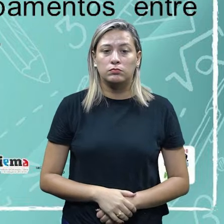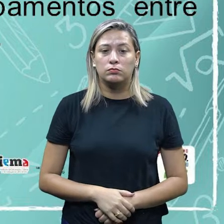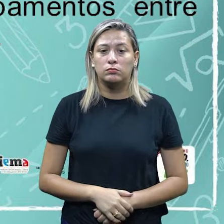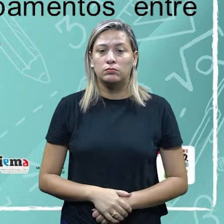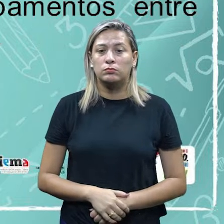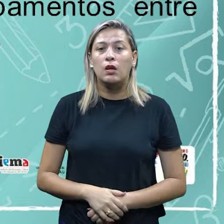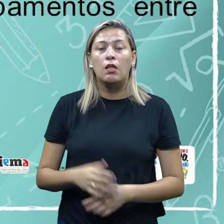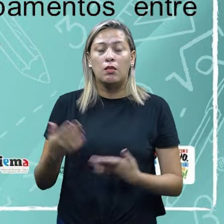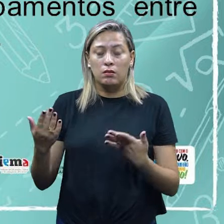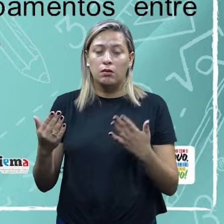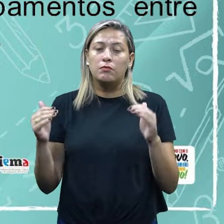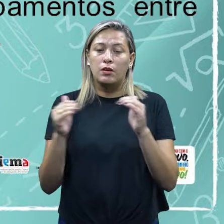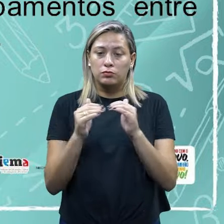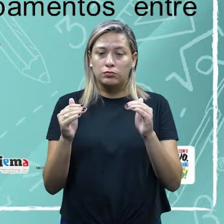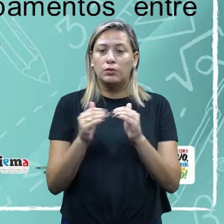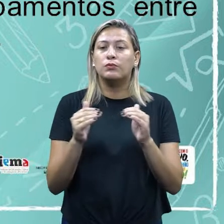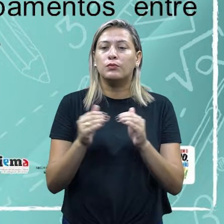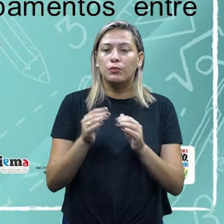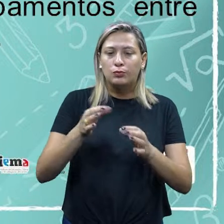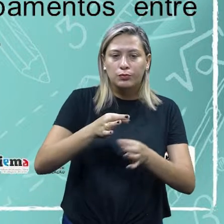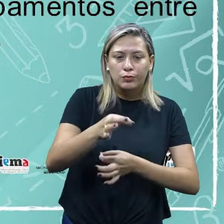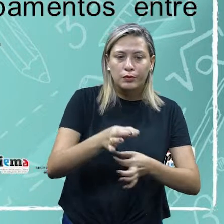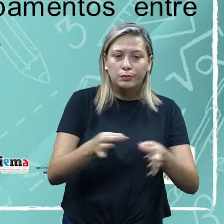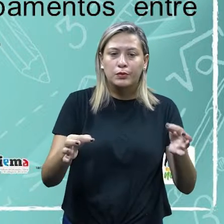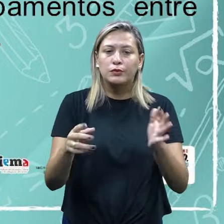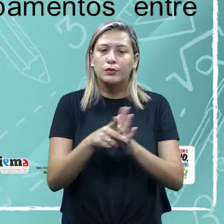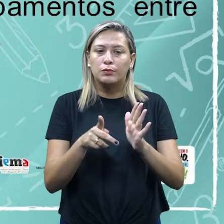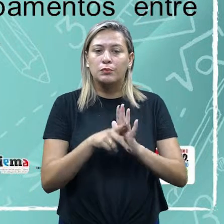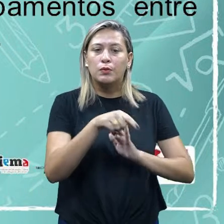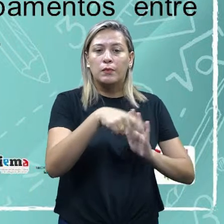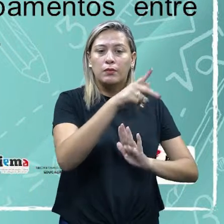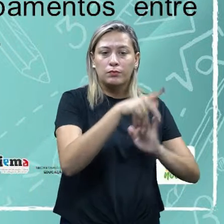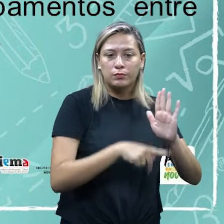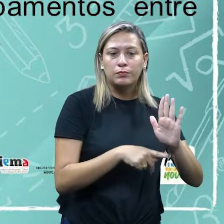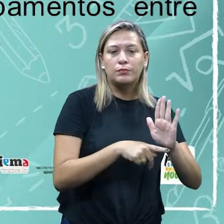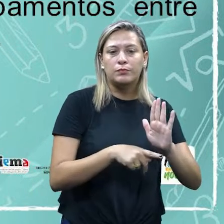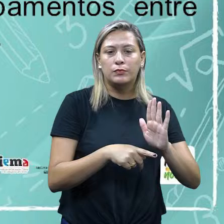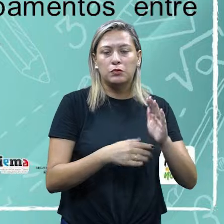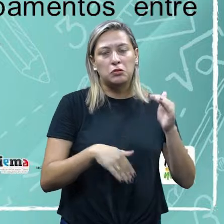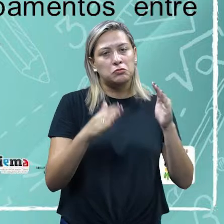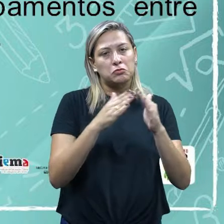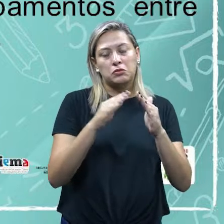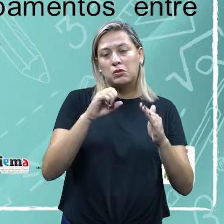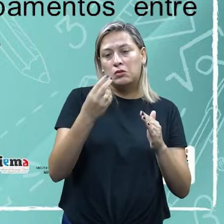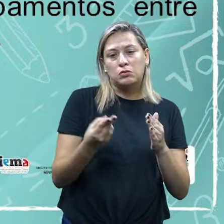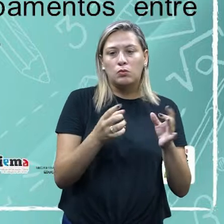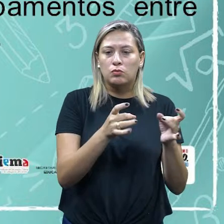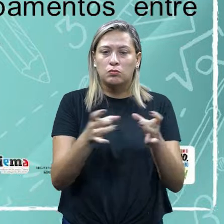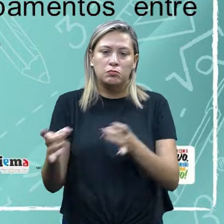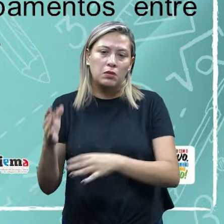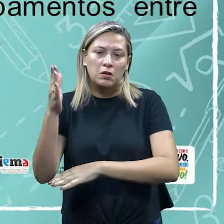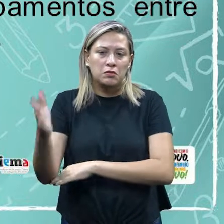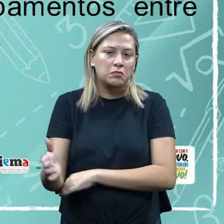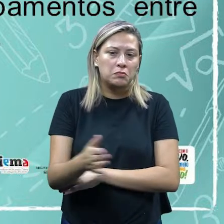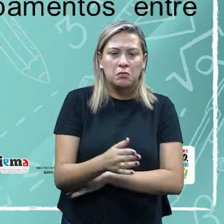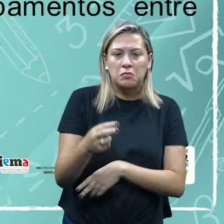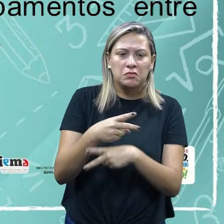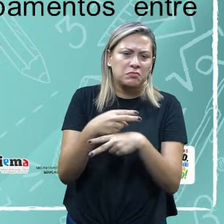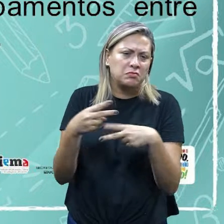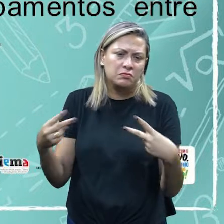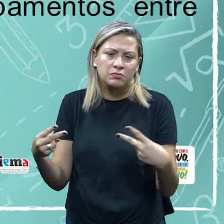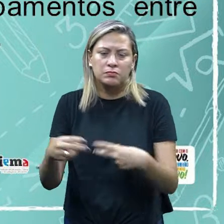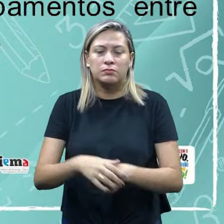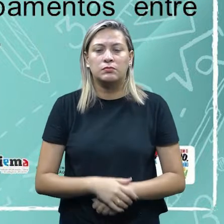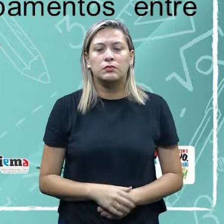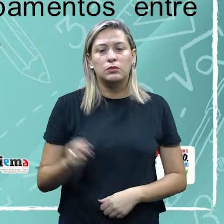as especificações e medidas de plantas residenciais e comerciais, máquinas, equipamentos, entre outros objetos a partir